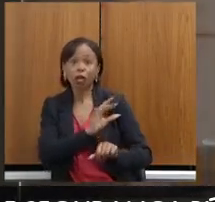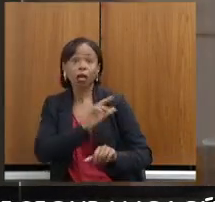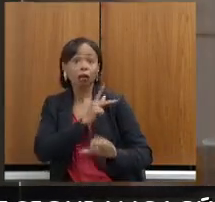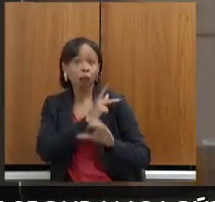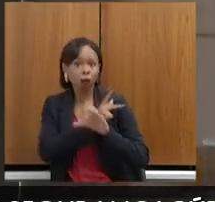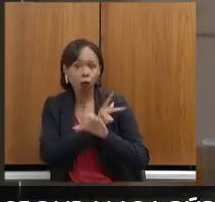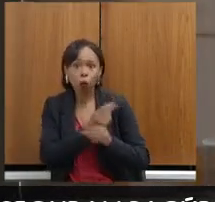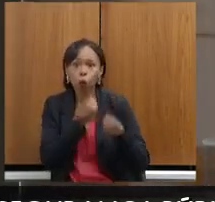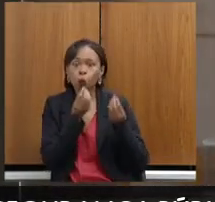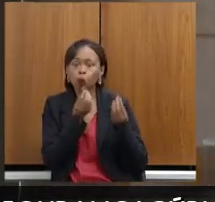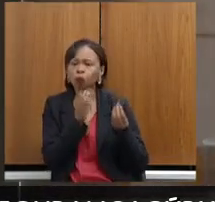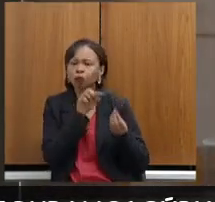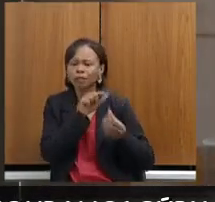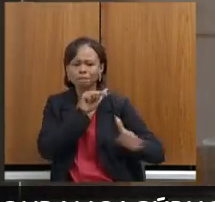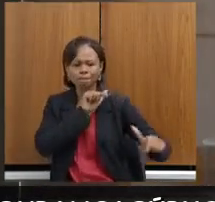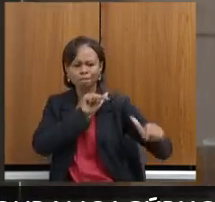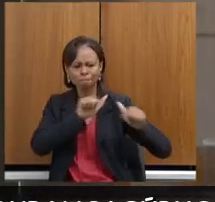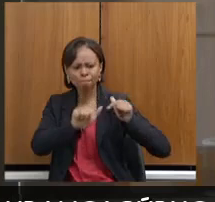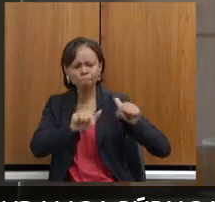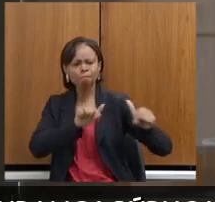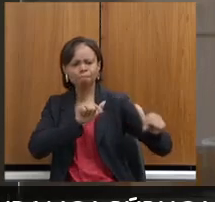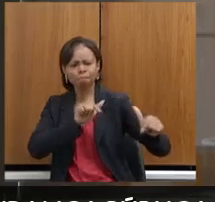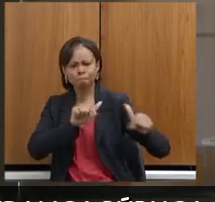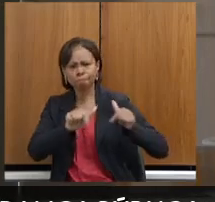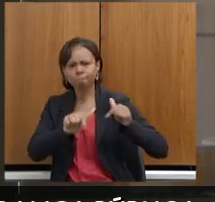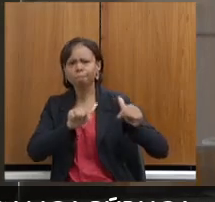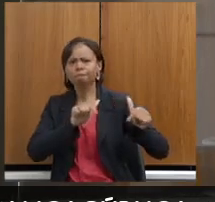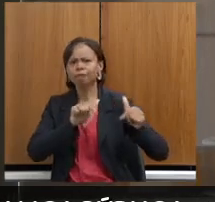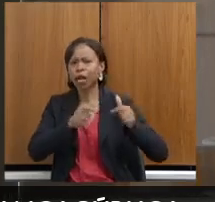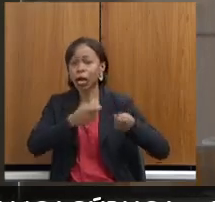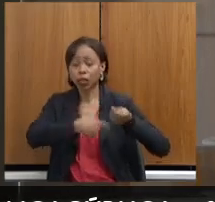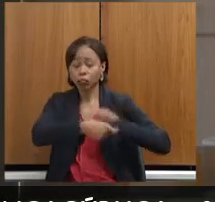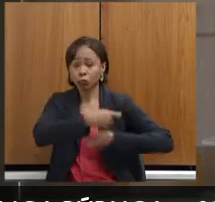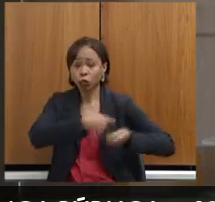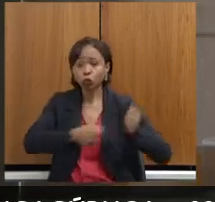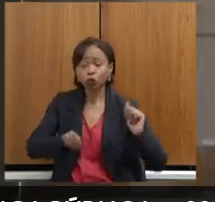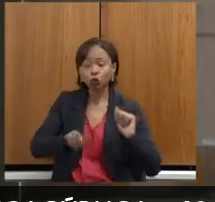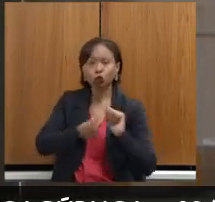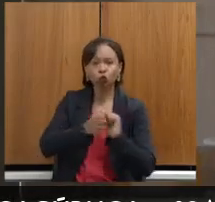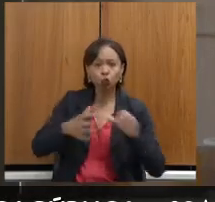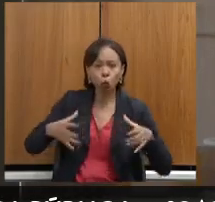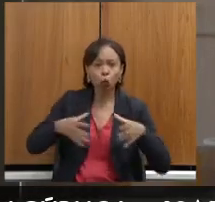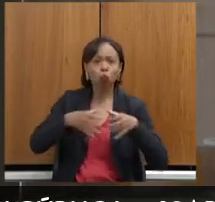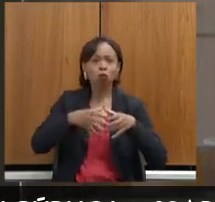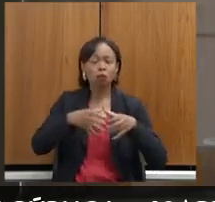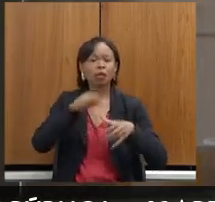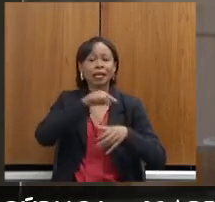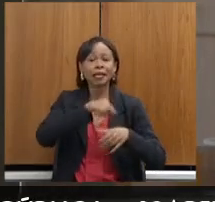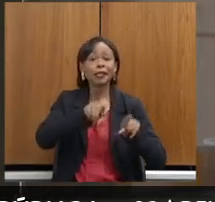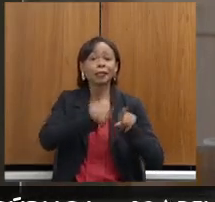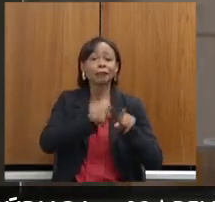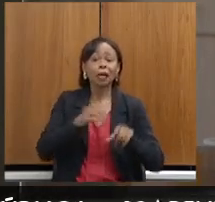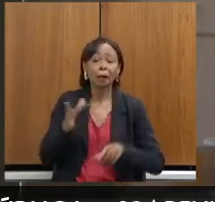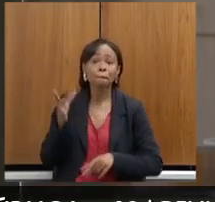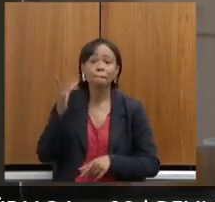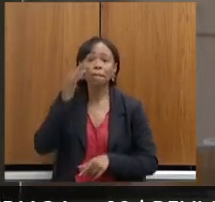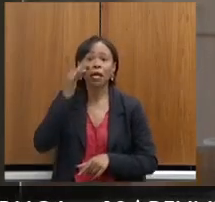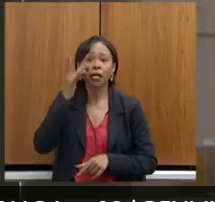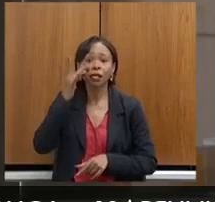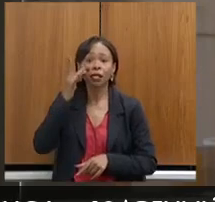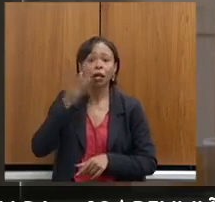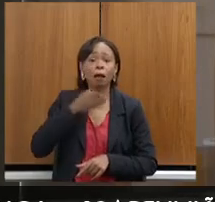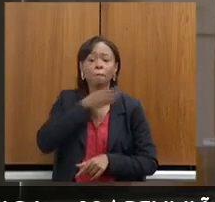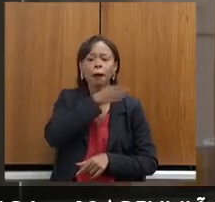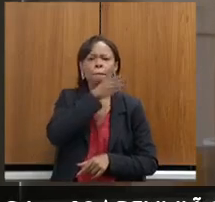né de fazer todo o trabalho administrativo junto com a equipe ainda está presente em